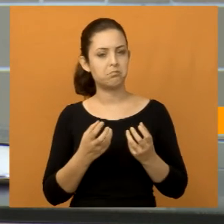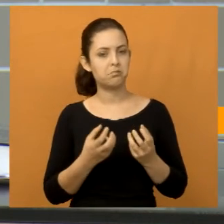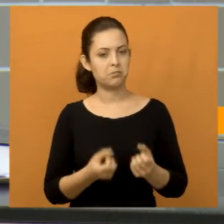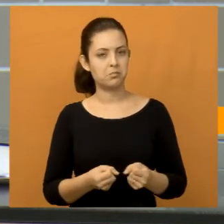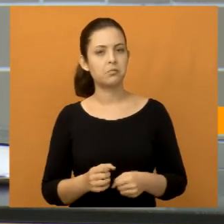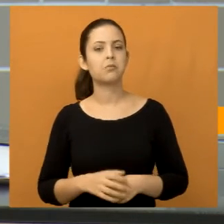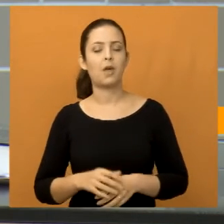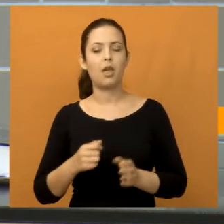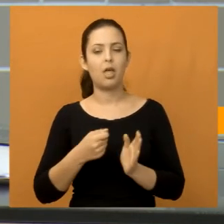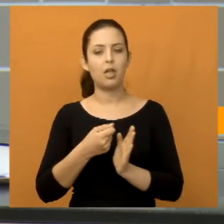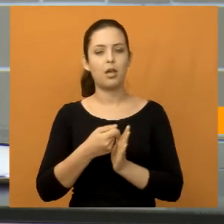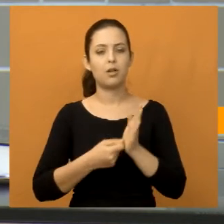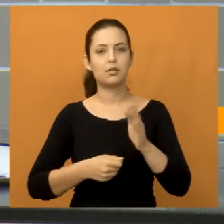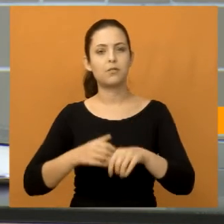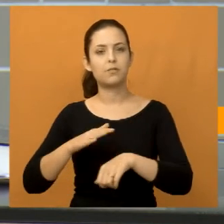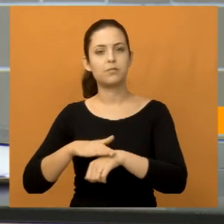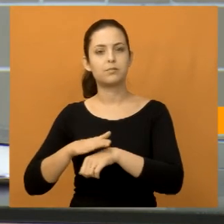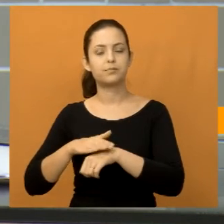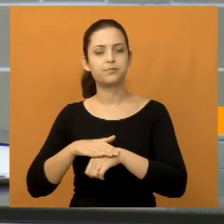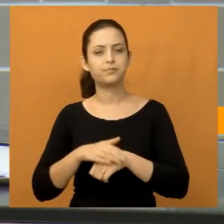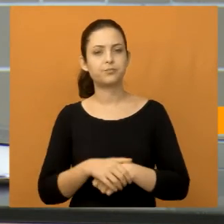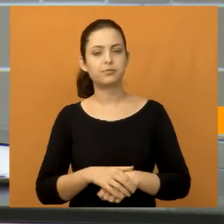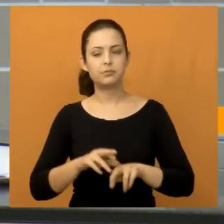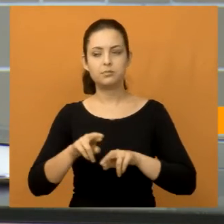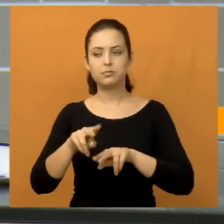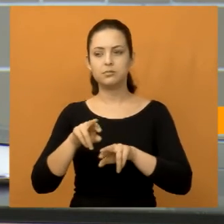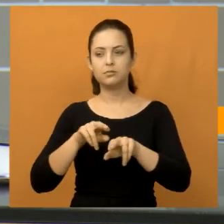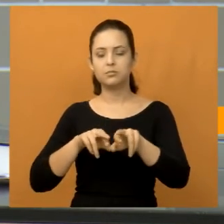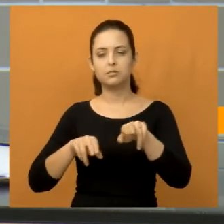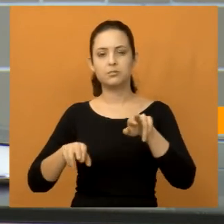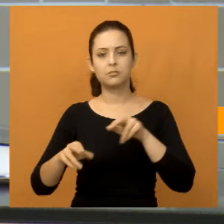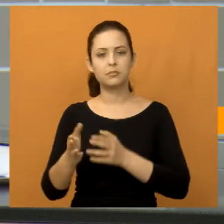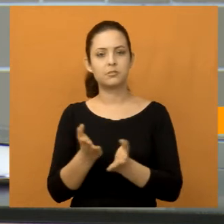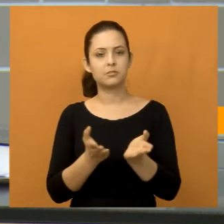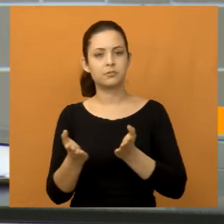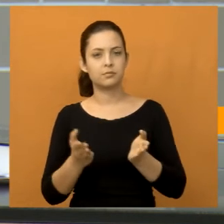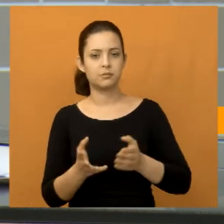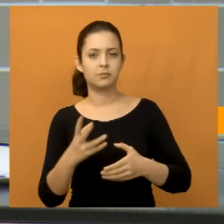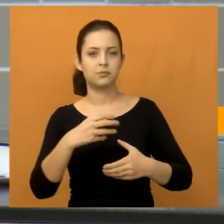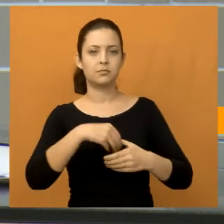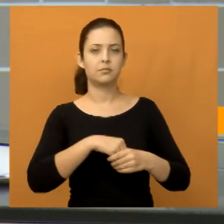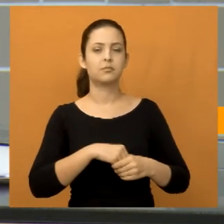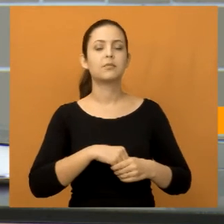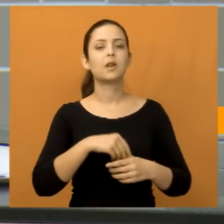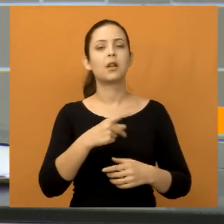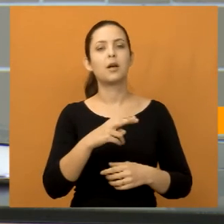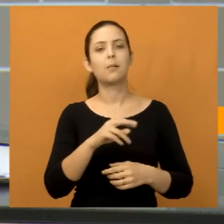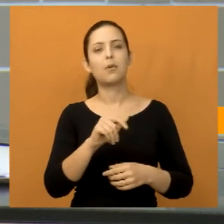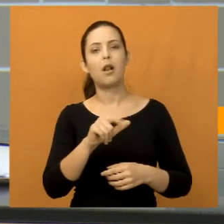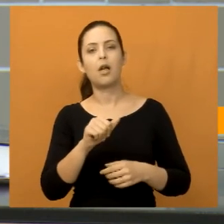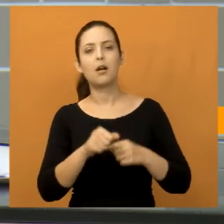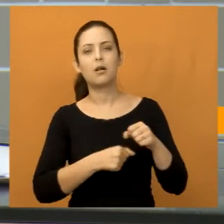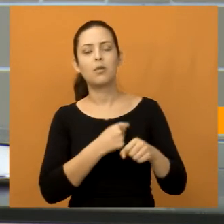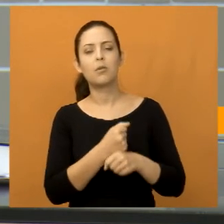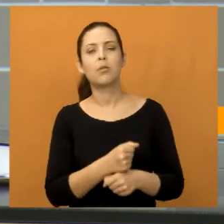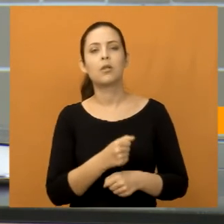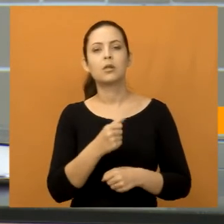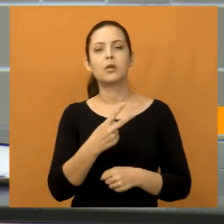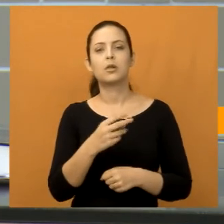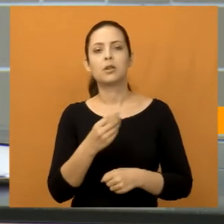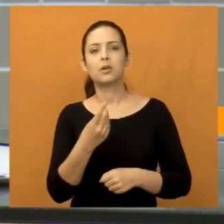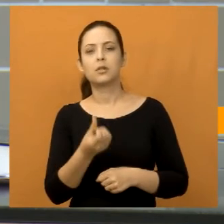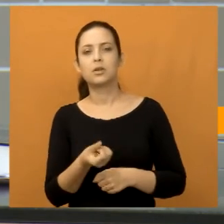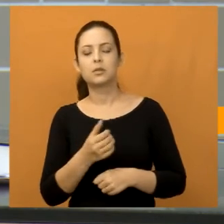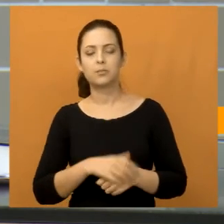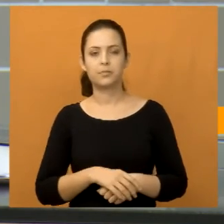sido contratado para a realização de diversos serviços na Fundação no ano de 2016. Tais